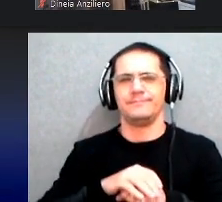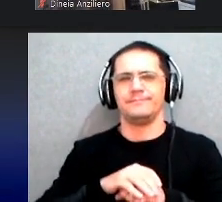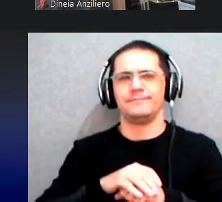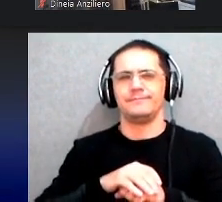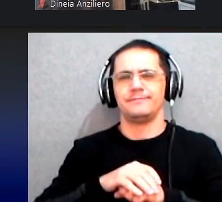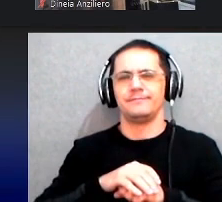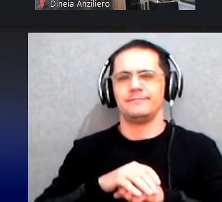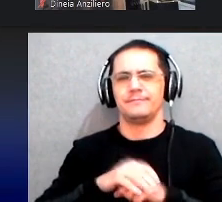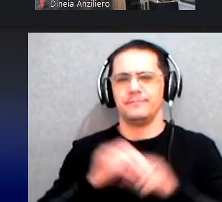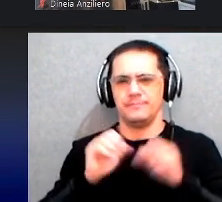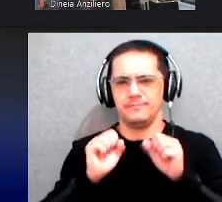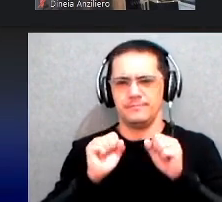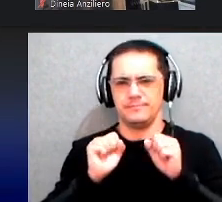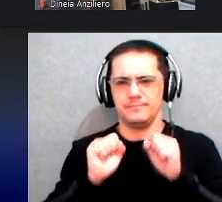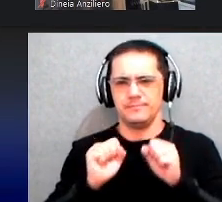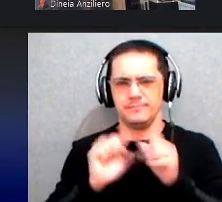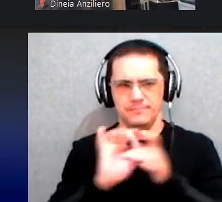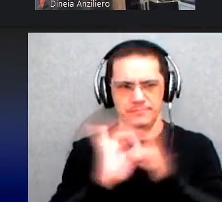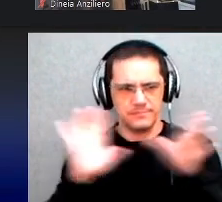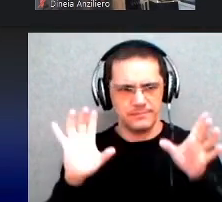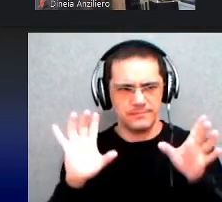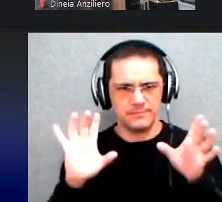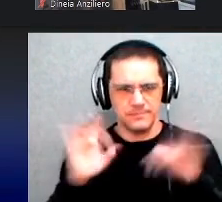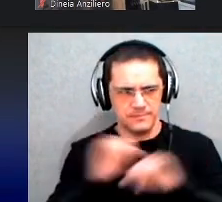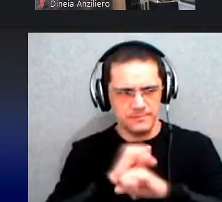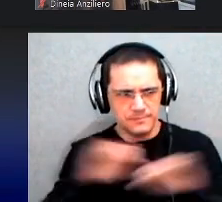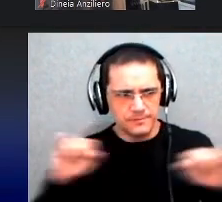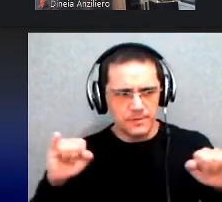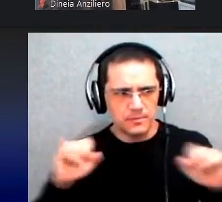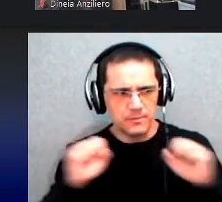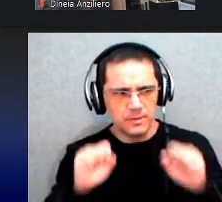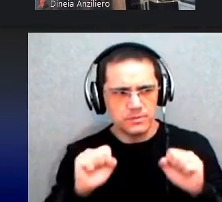posso... Cristiano, posso fazer uma manifestação?